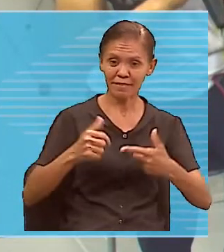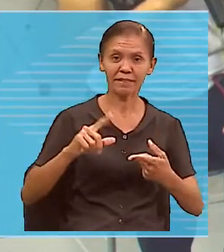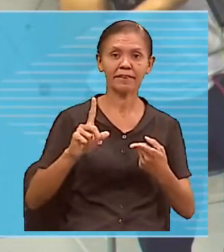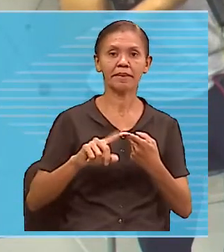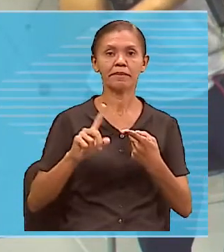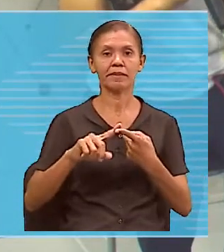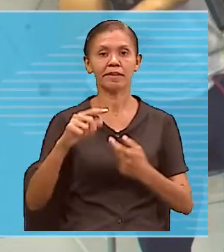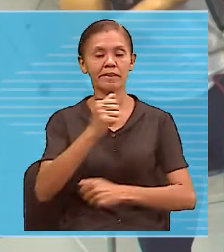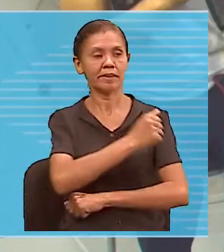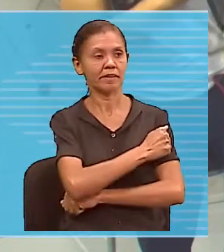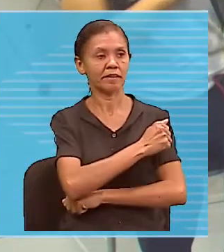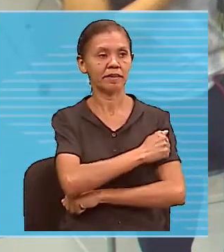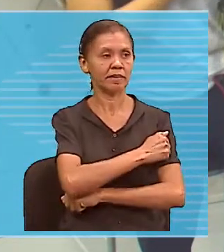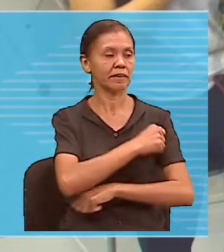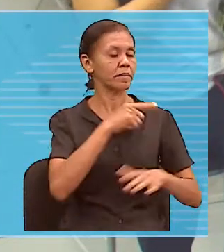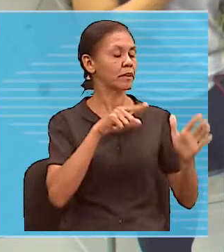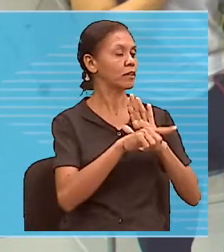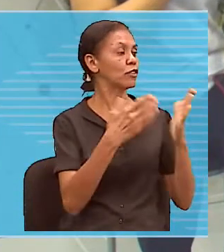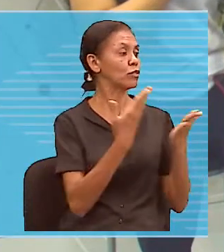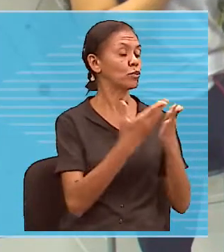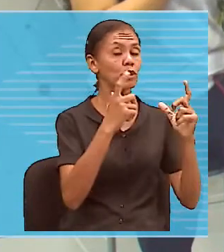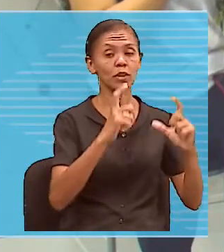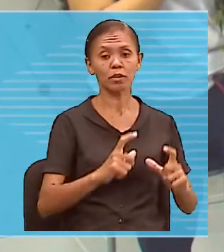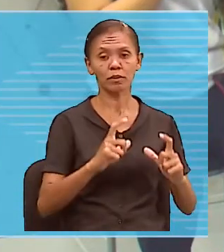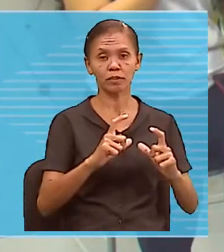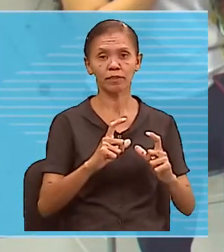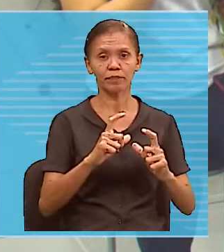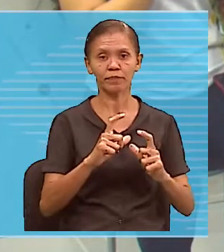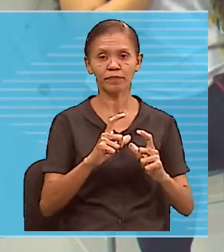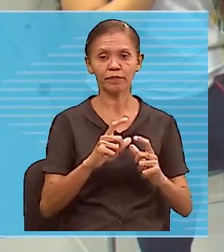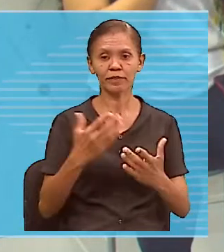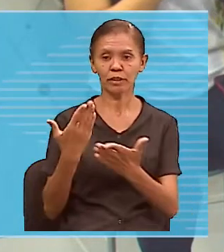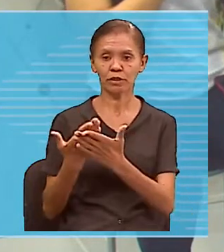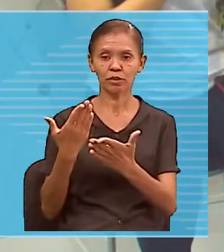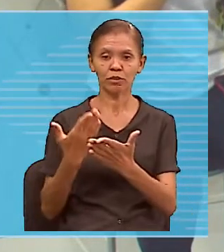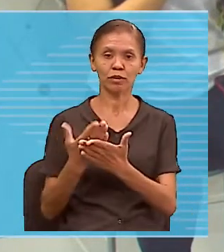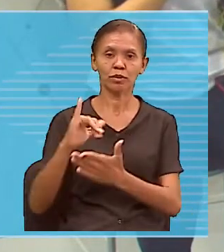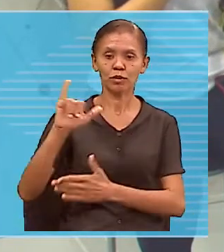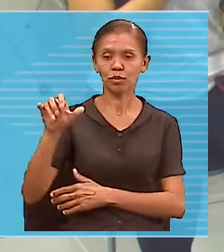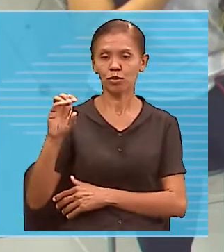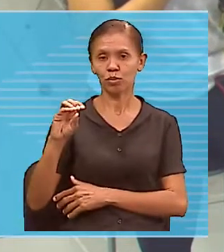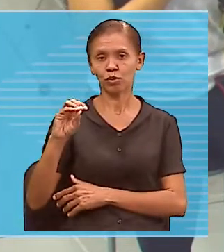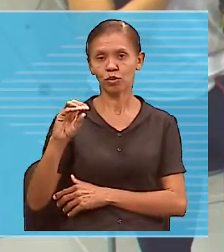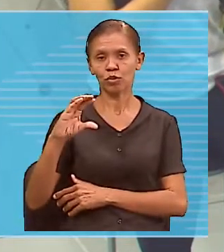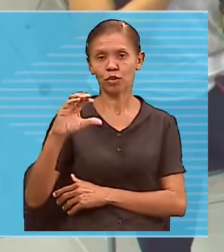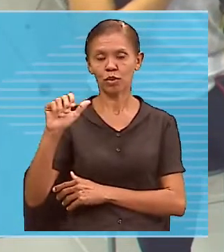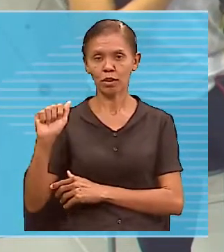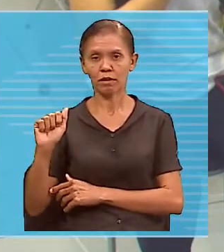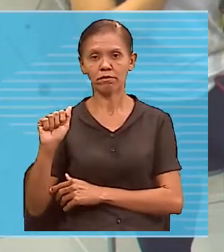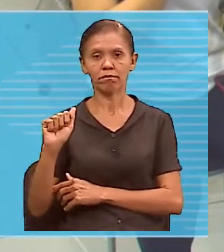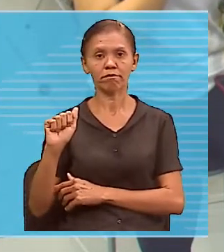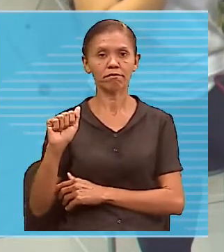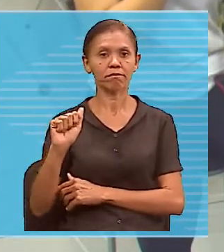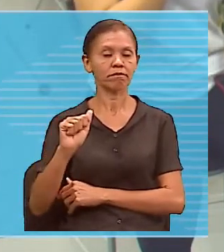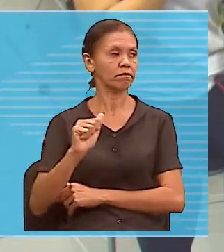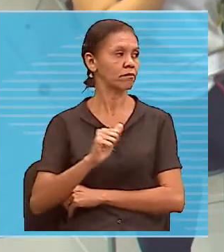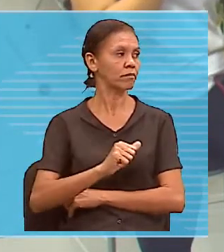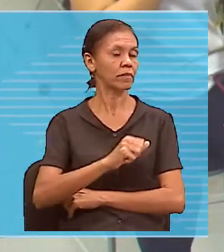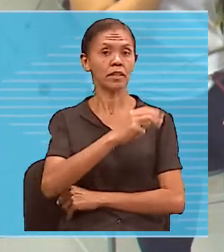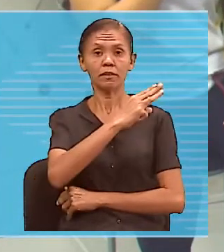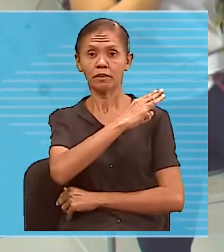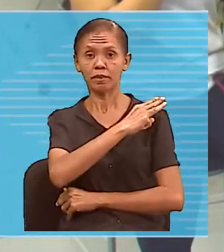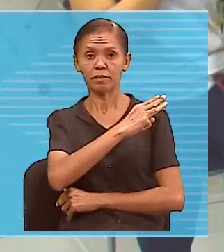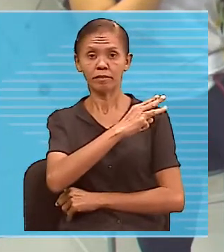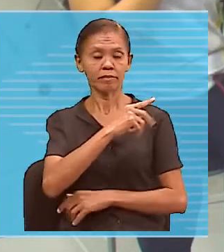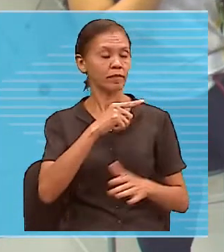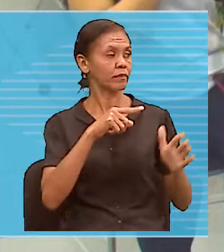aluna. Você estuda onde, Andressa? Eu estudo no SESI, professor Jacavieira. Pronto. Você faz qual ano? Sou no terceiro ano do ensino